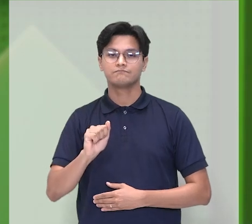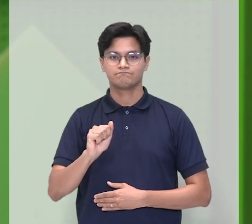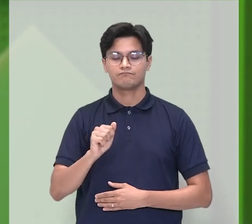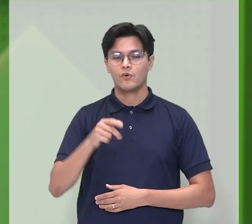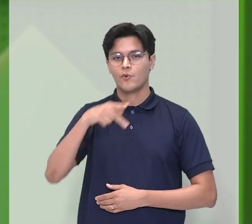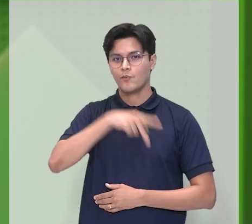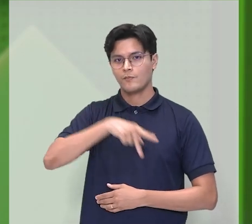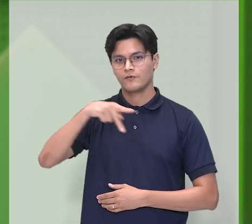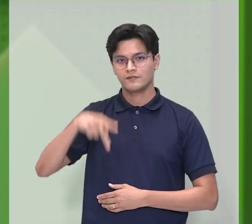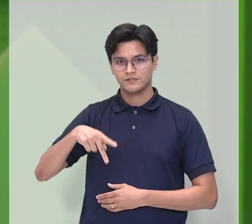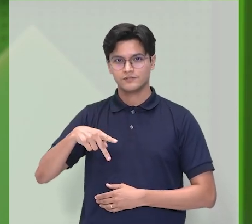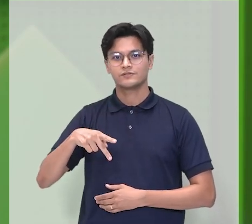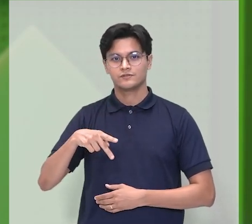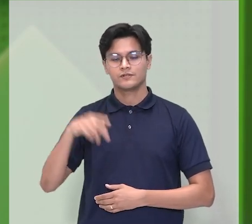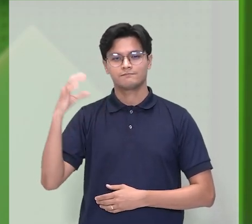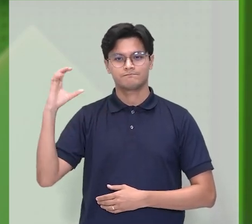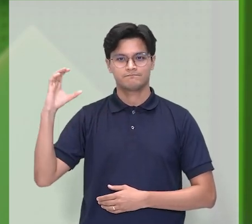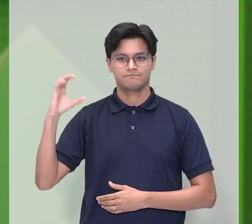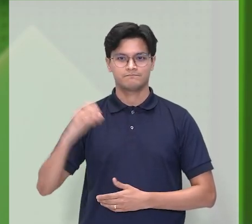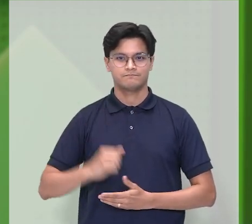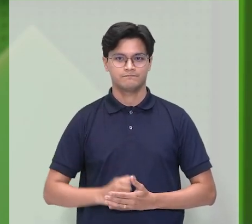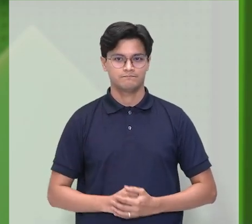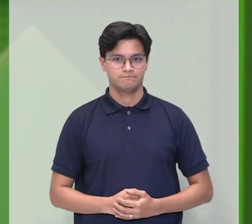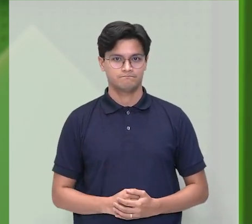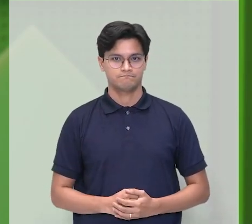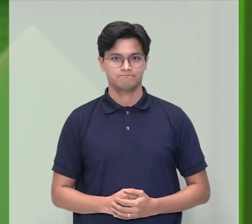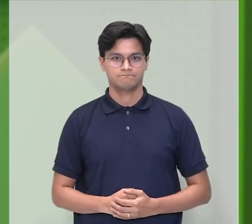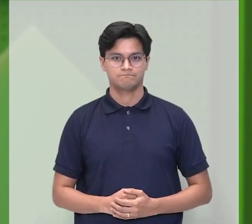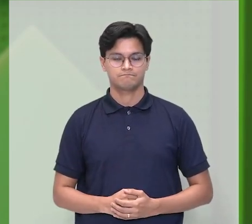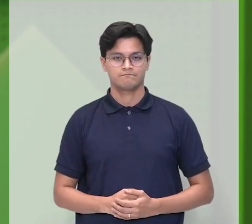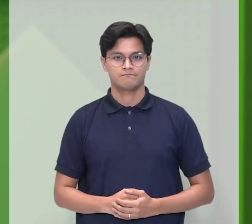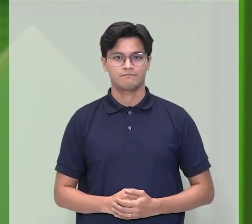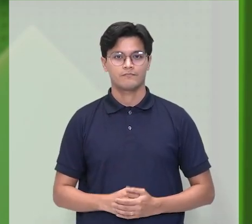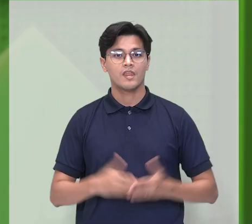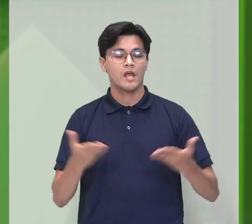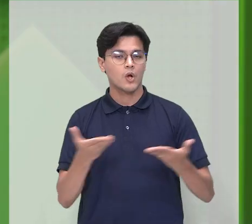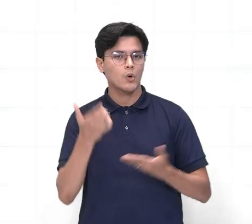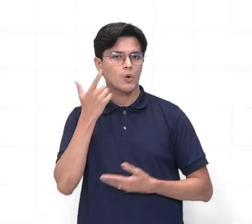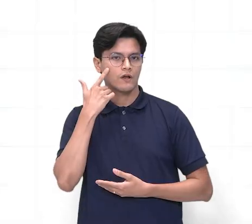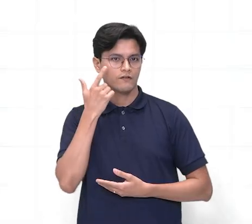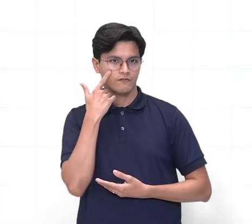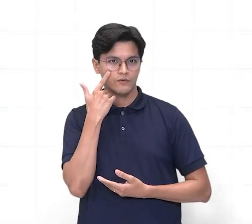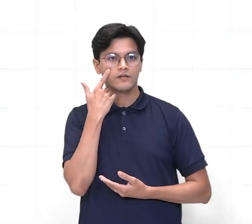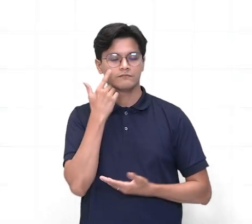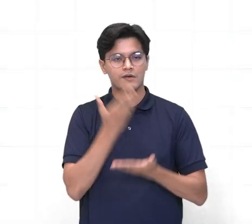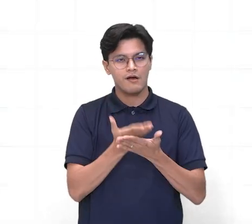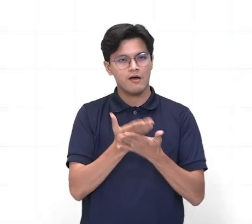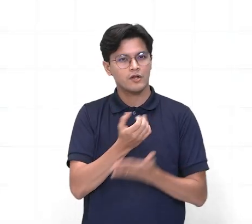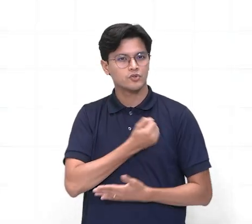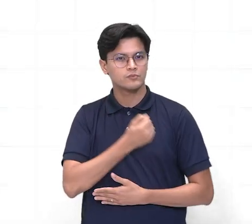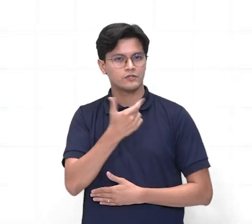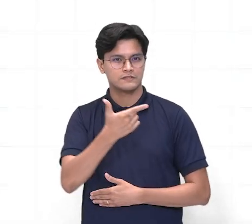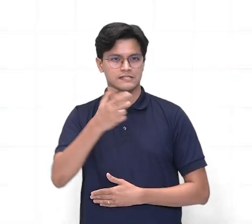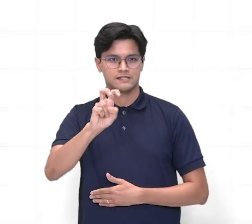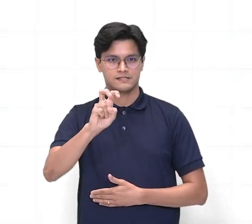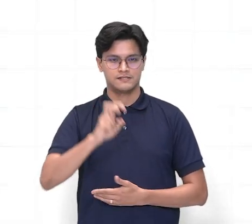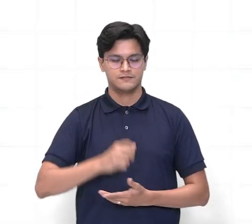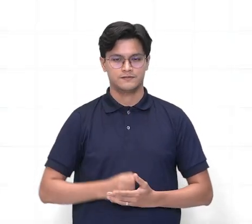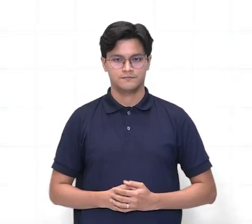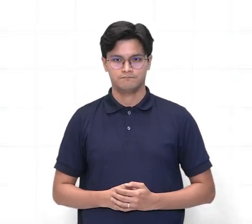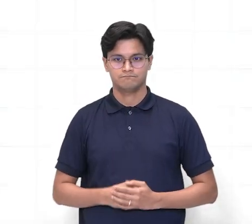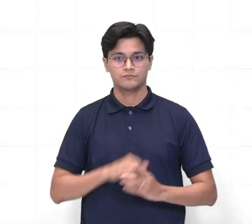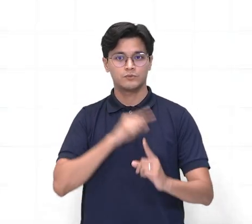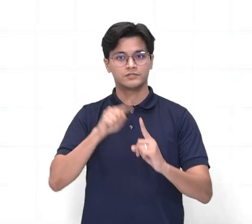professora de Ciências, e vamos para a nossa aula de número 25, com objeto